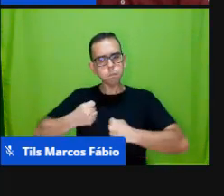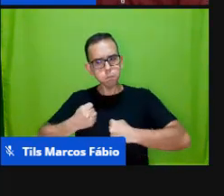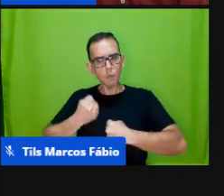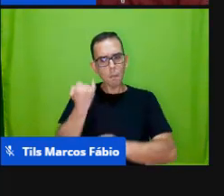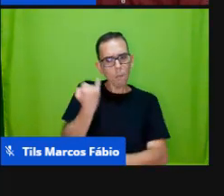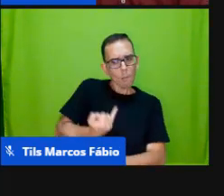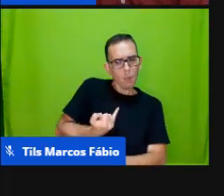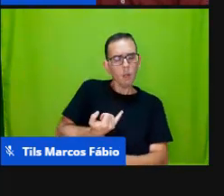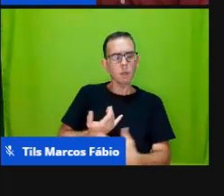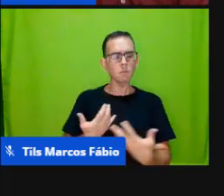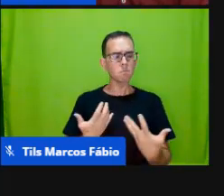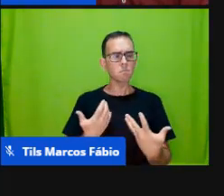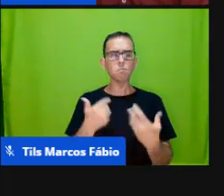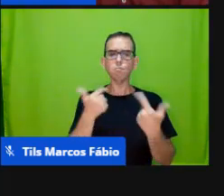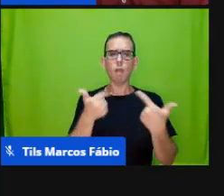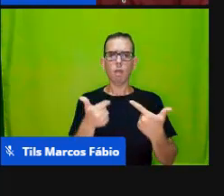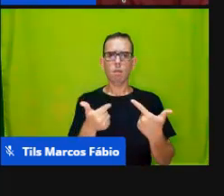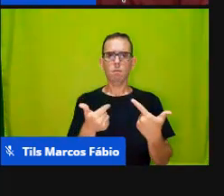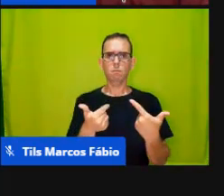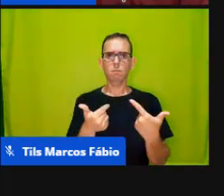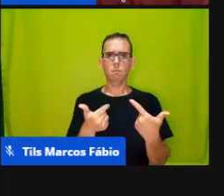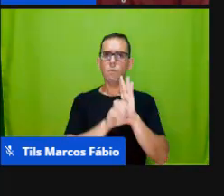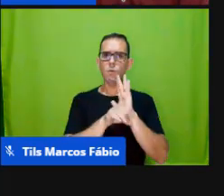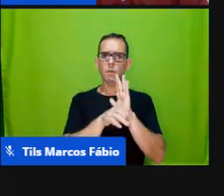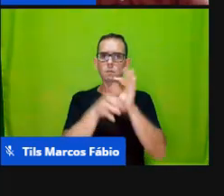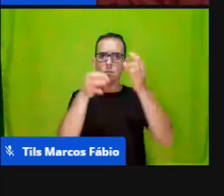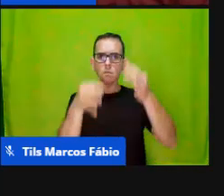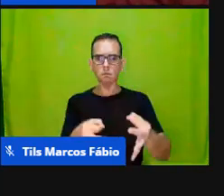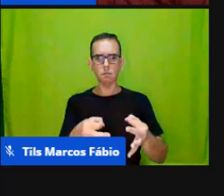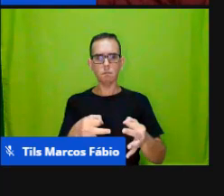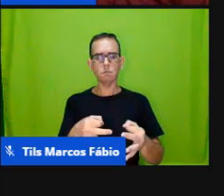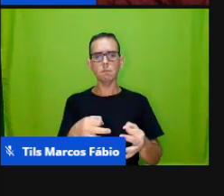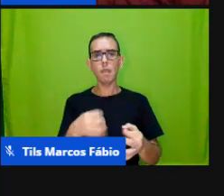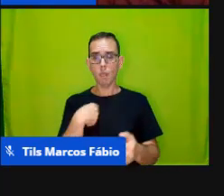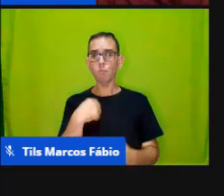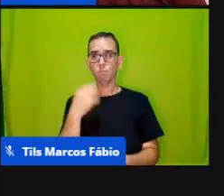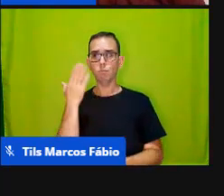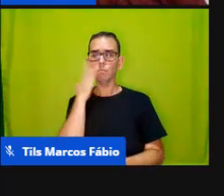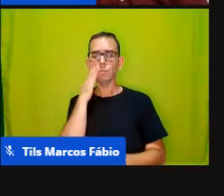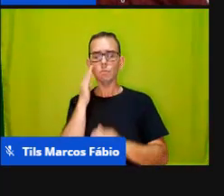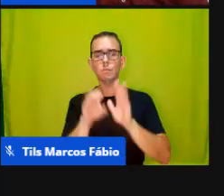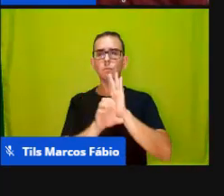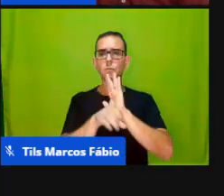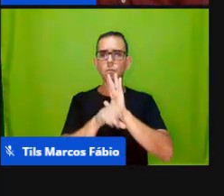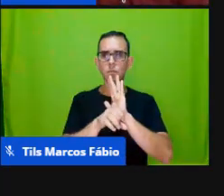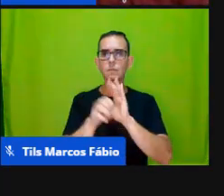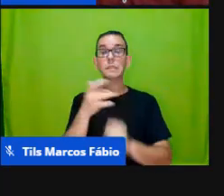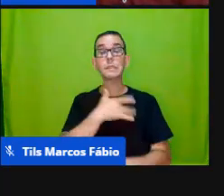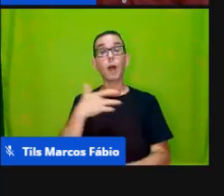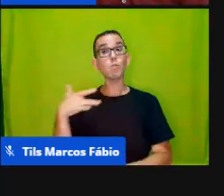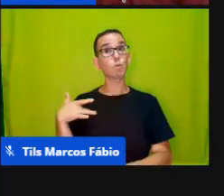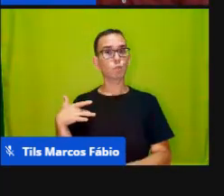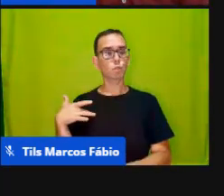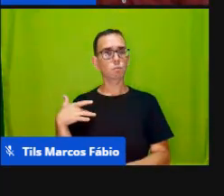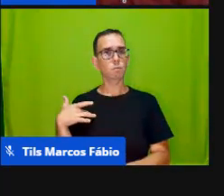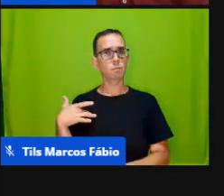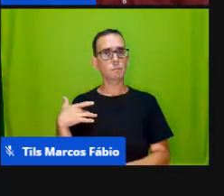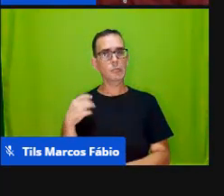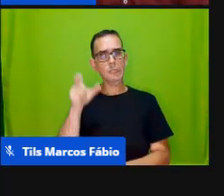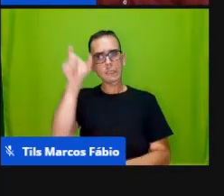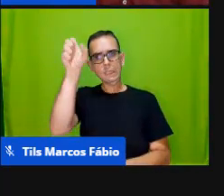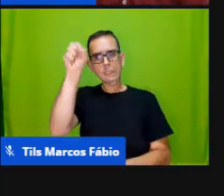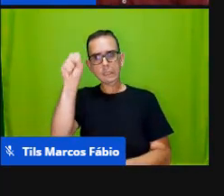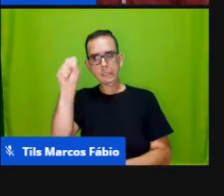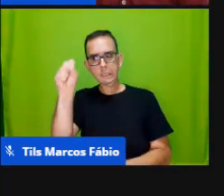magrinho, né? Não tenho, né? Eu tenho conceitos pré-definidos de saúde. Se a pessoa está gordinha